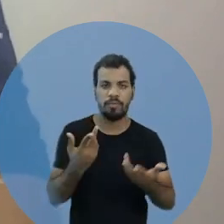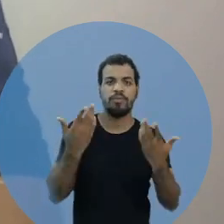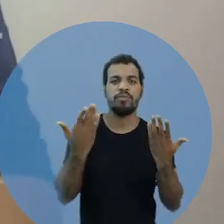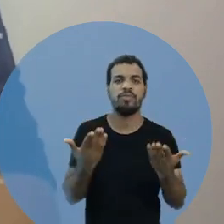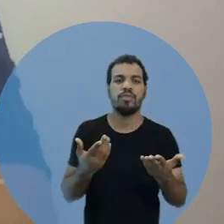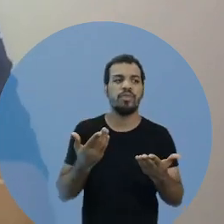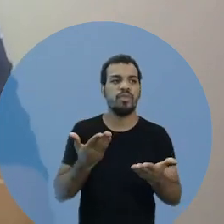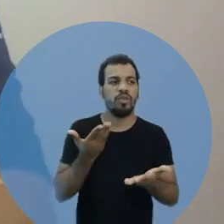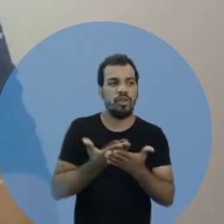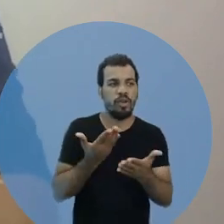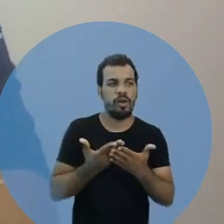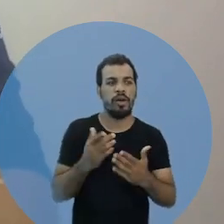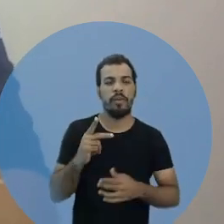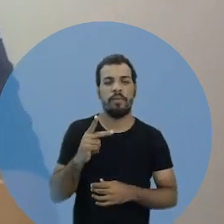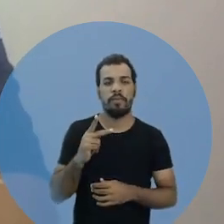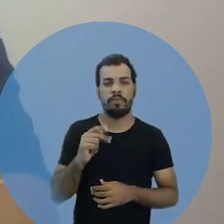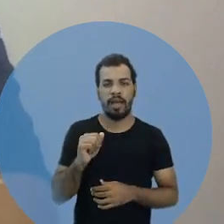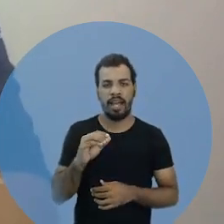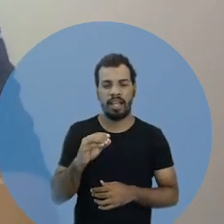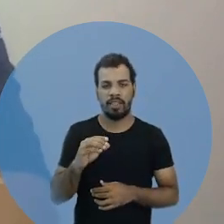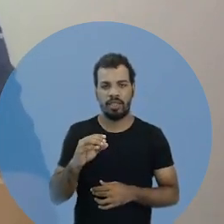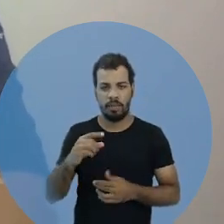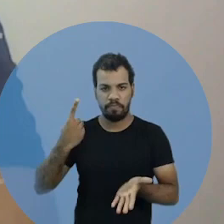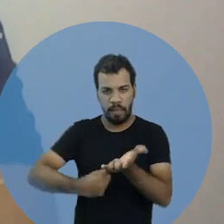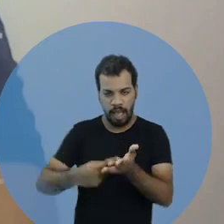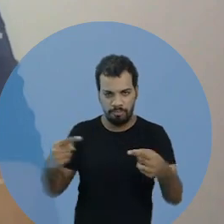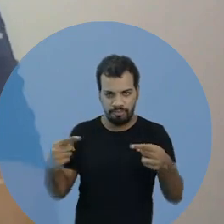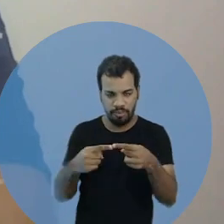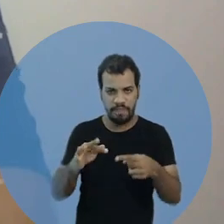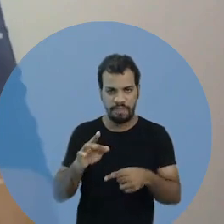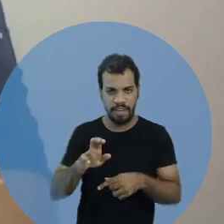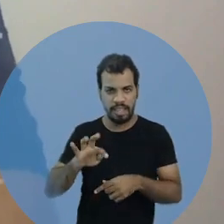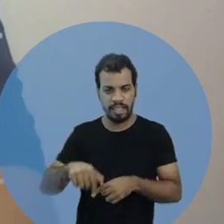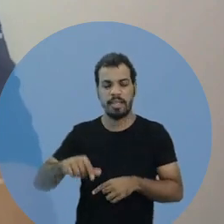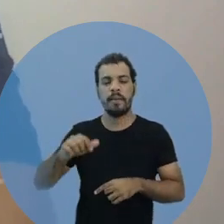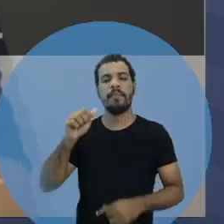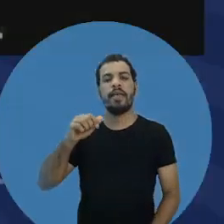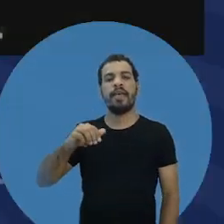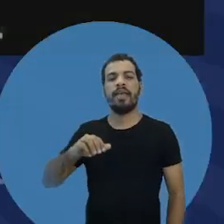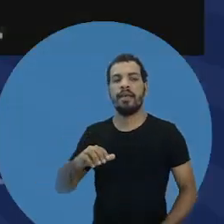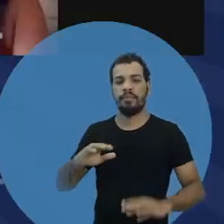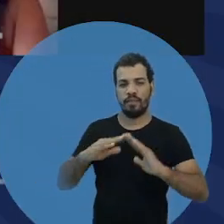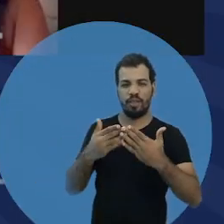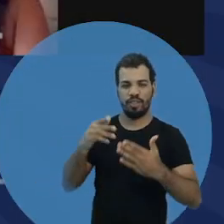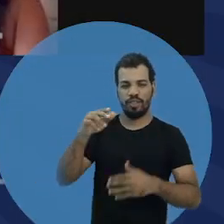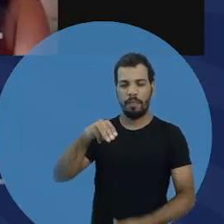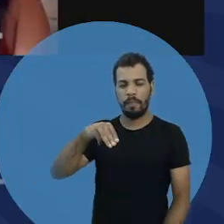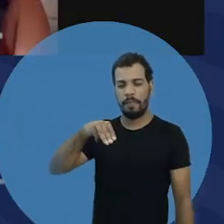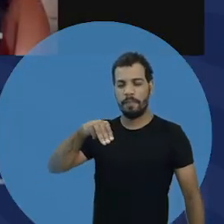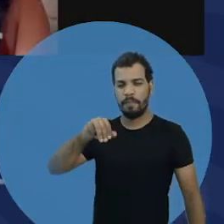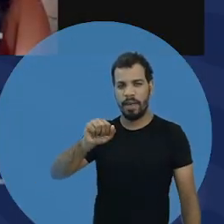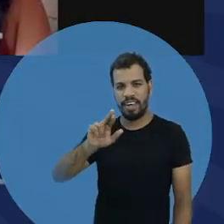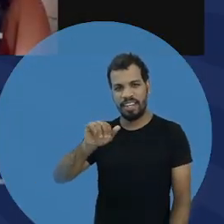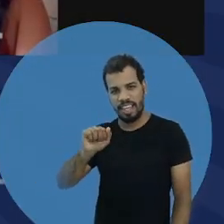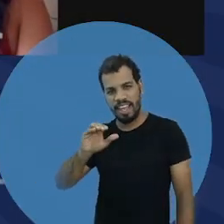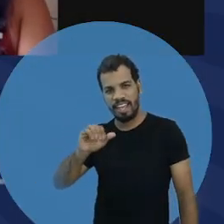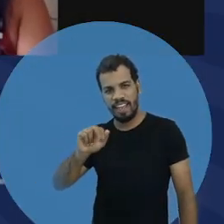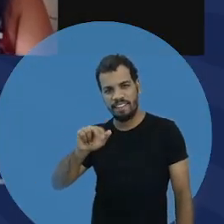pretas da EREM Maria Cavalcante Nunes com a professora Jussara Araújo.